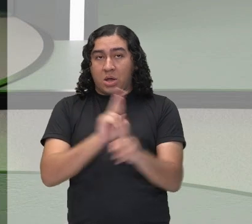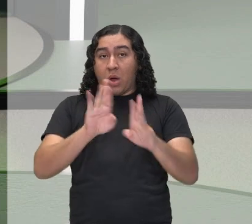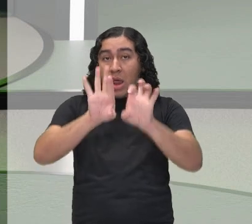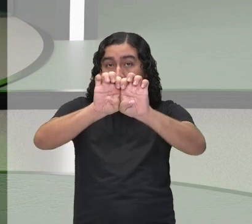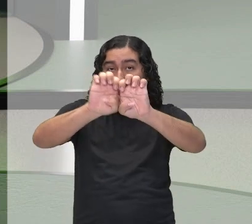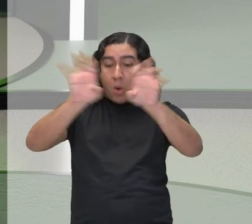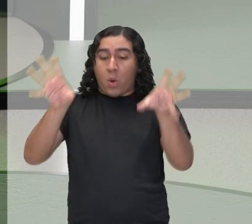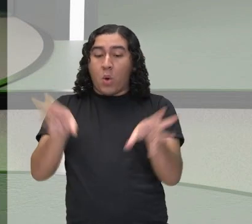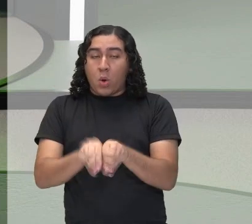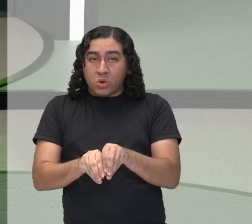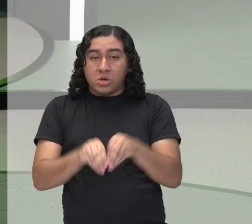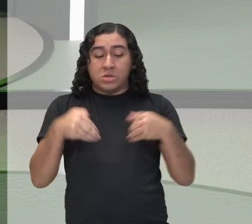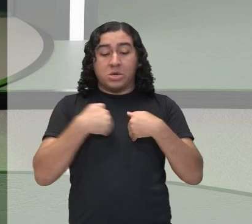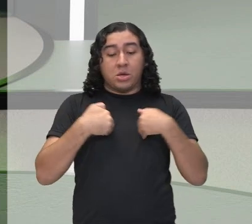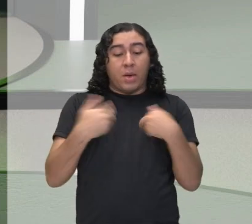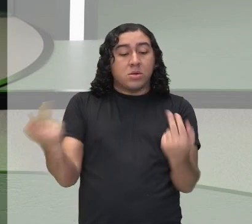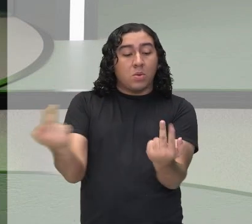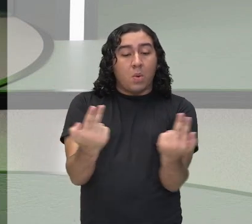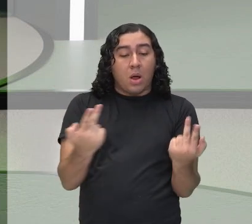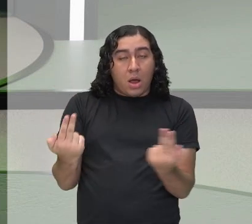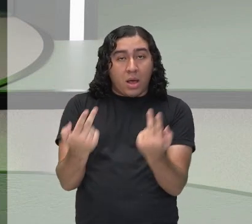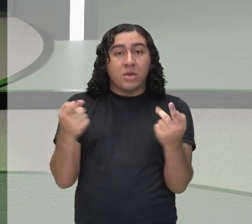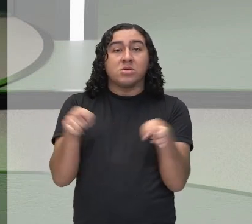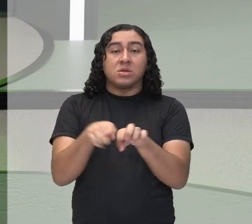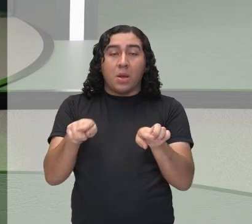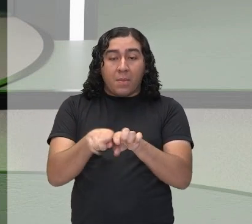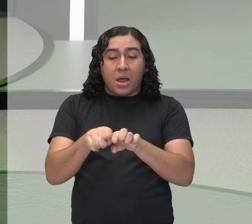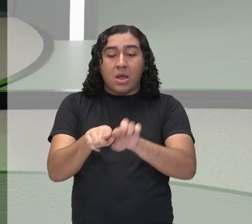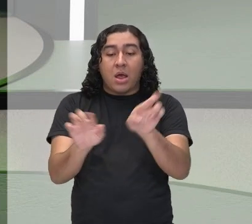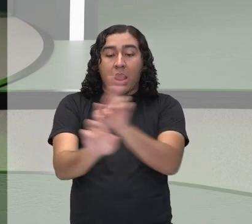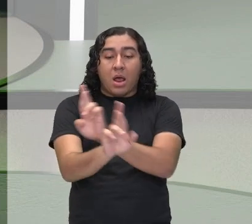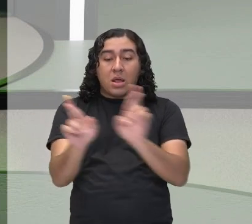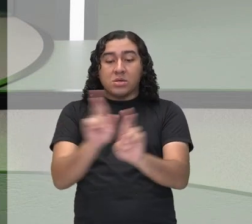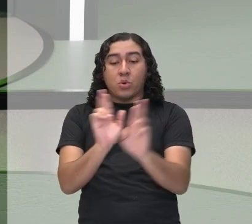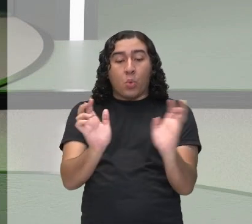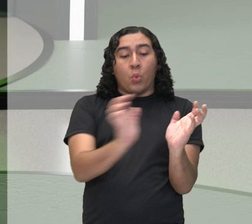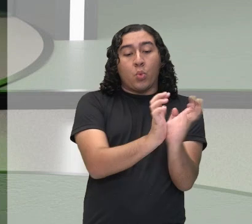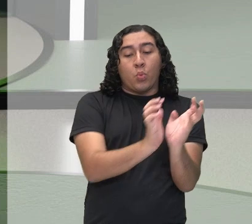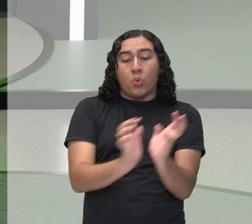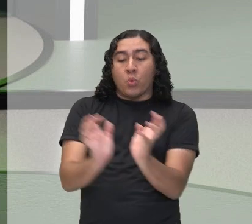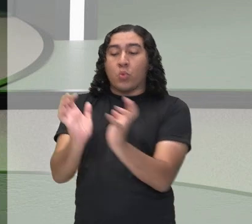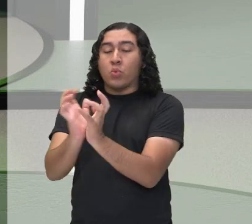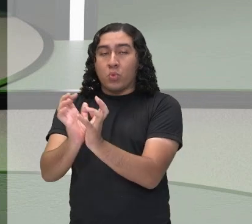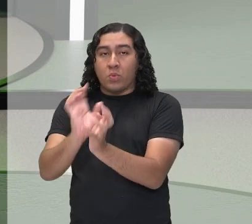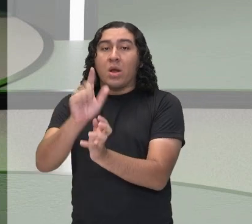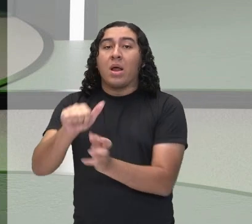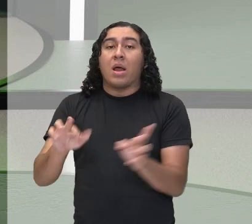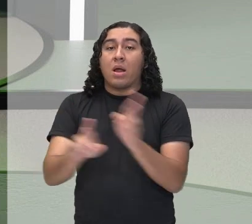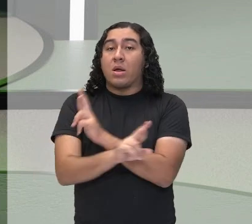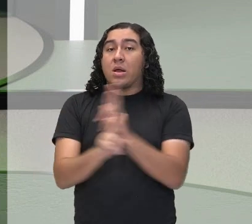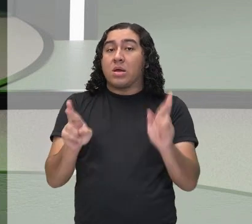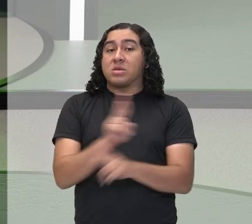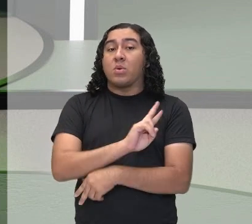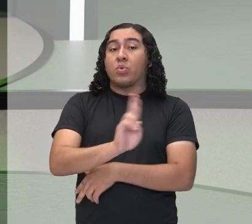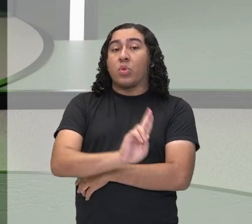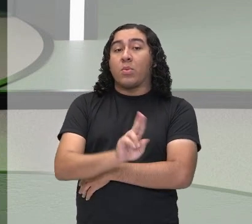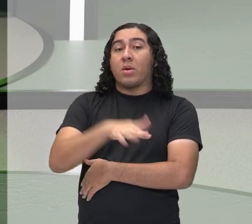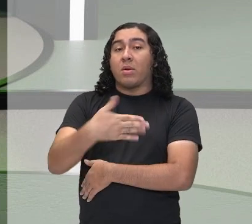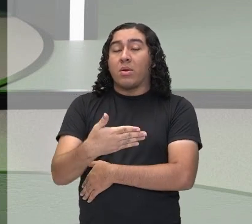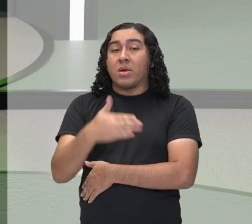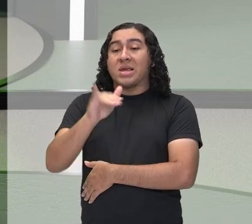entre espécies e das mesmas espécies. Quando a gente fala de mesma espécie, estamos diante das relações